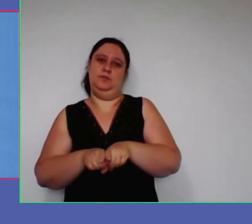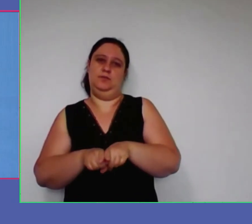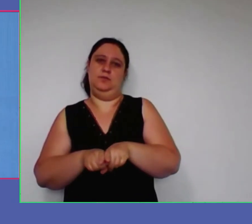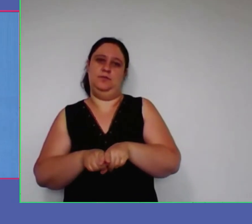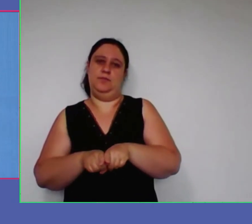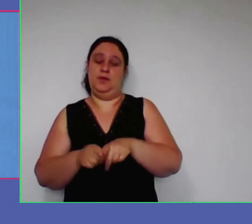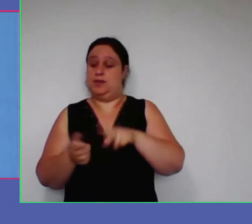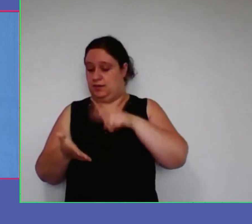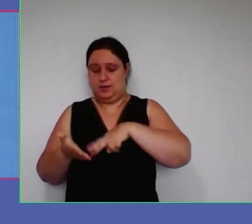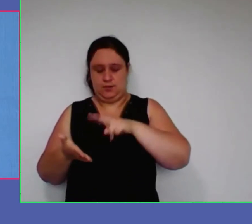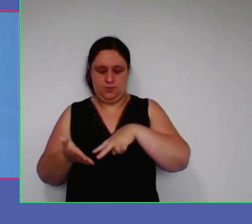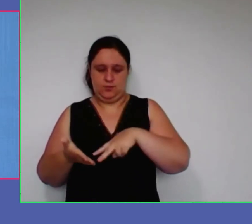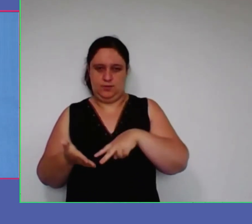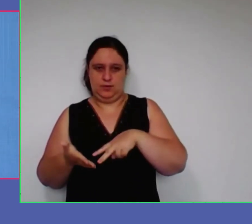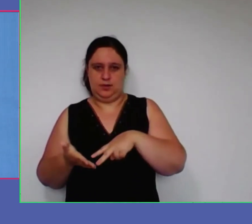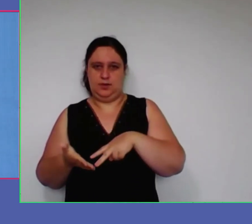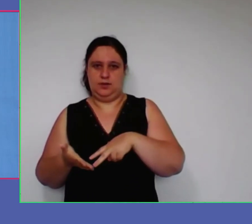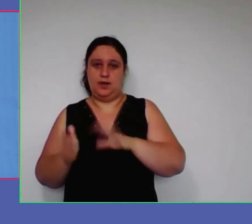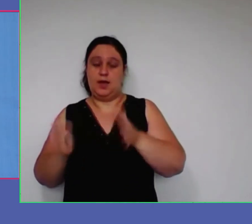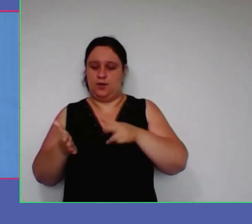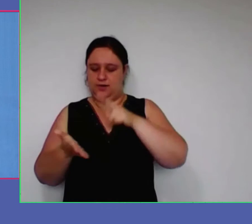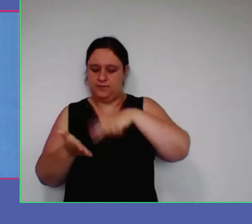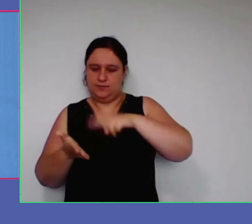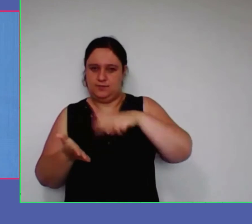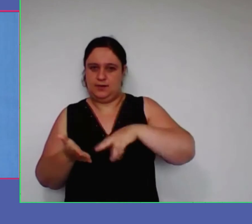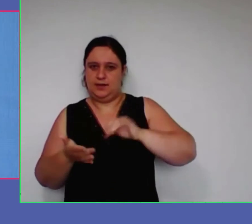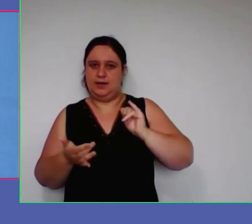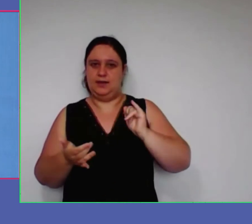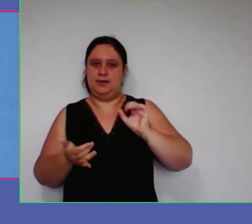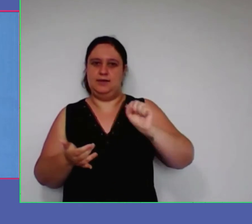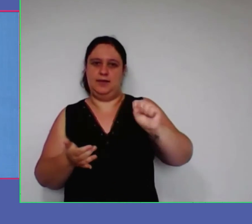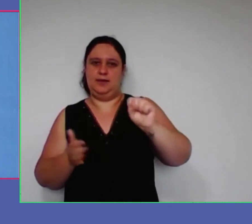ler Isaías 66.